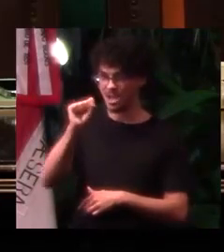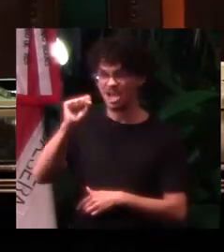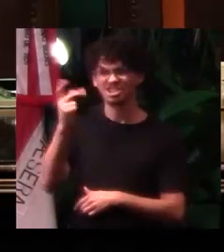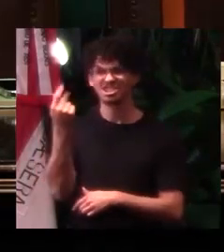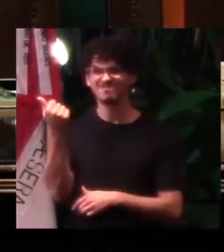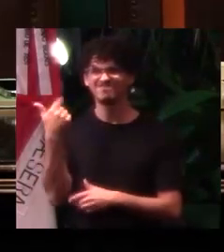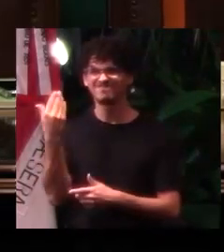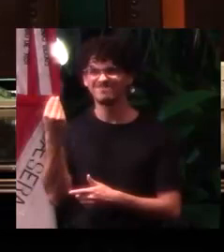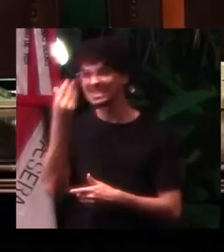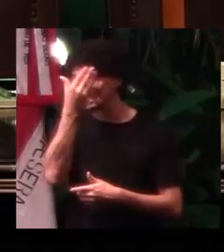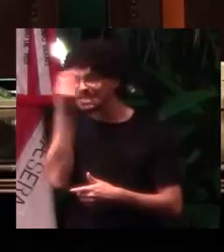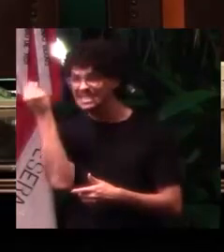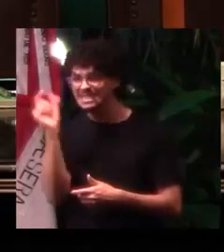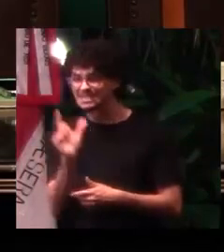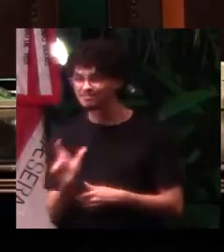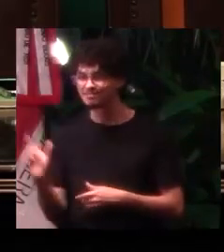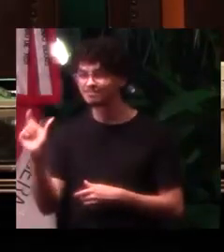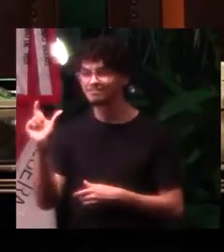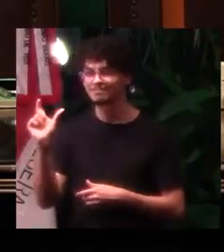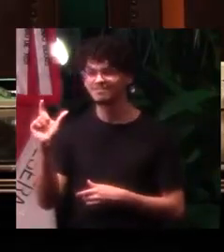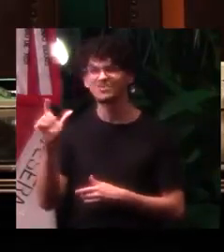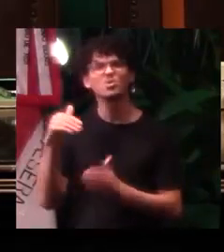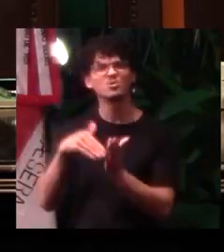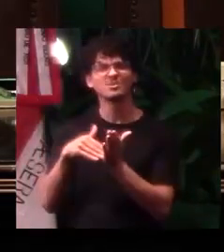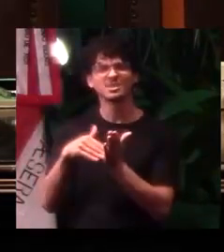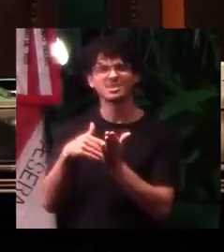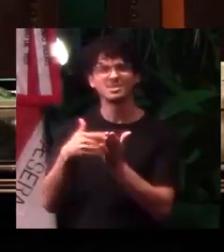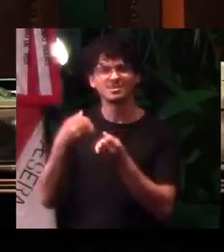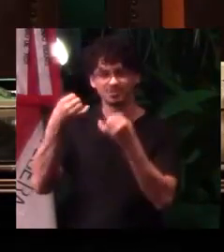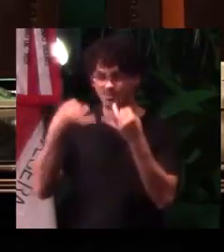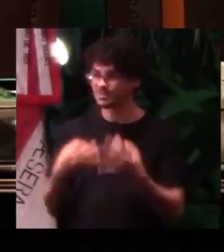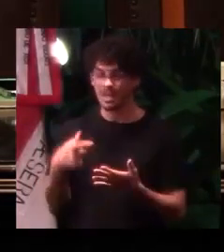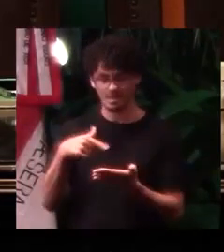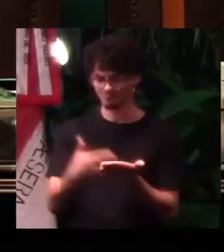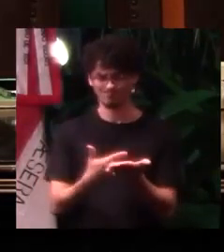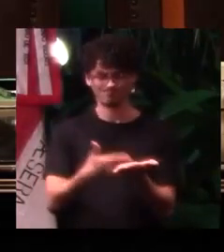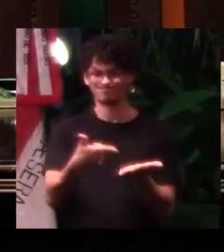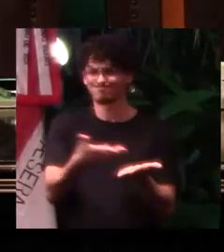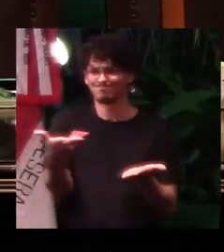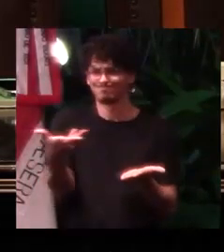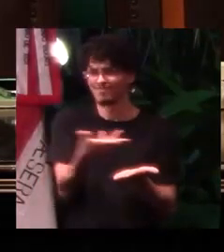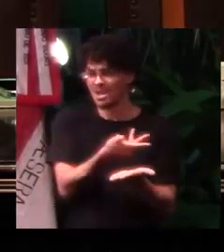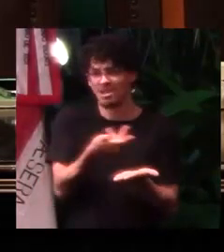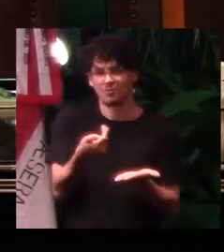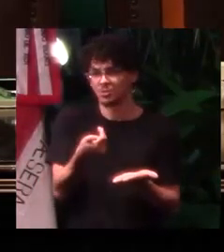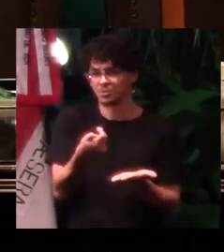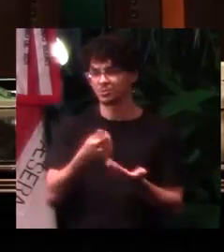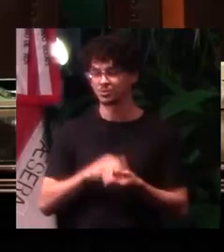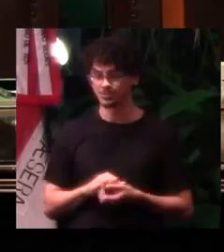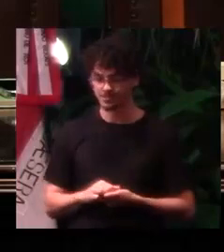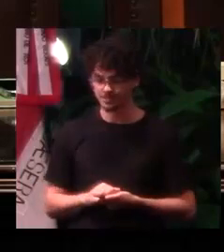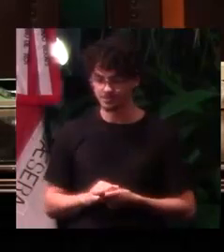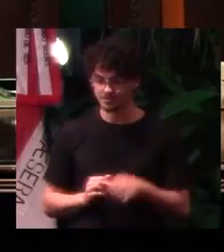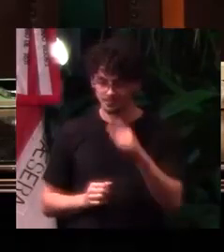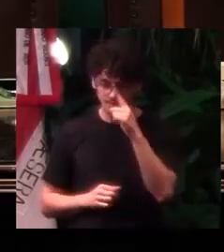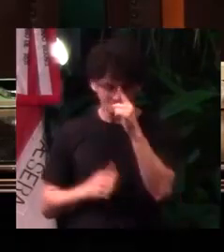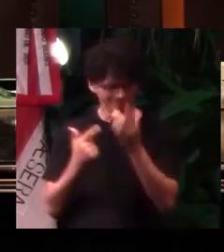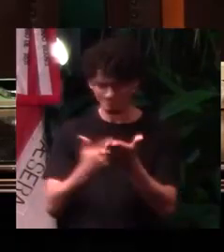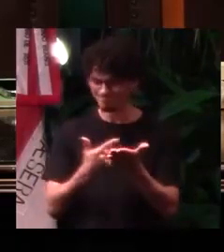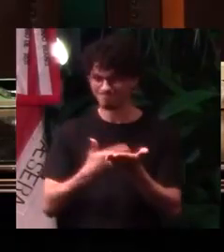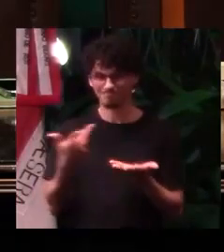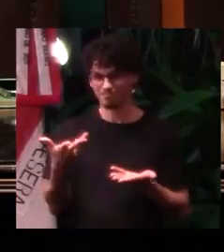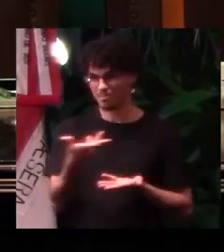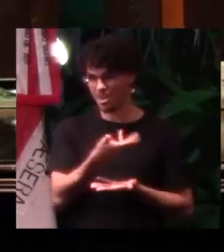esqueci o sobrenome dela. No final da palestra eu passo para o... Um livro sensacional. Não é? Um livro